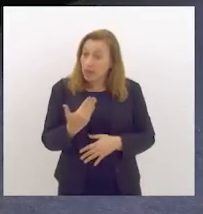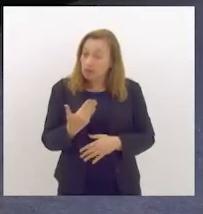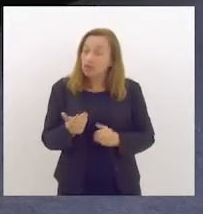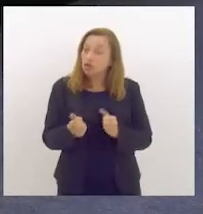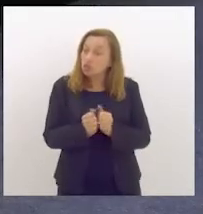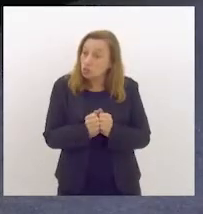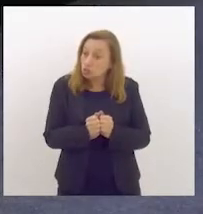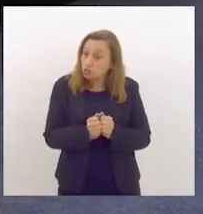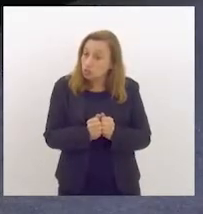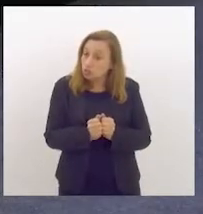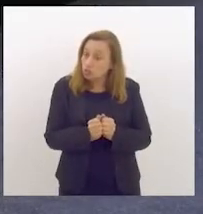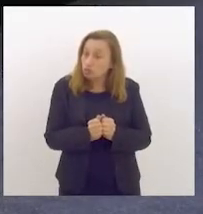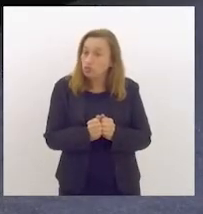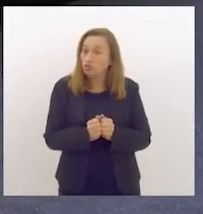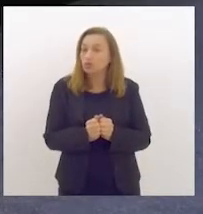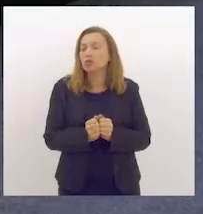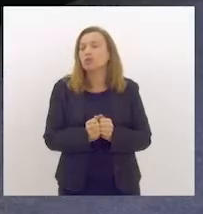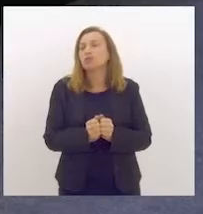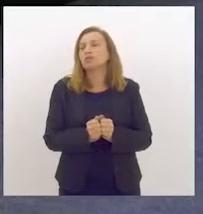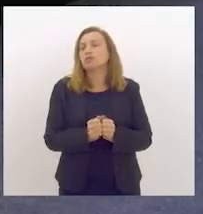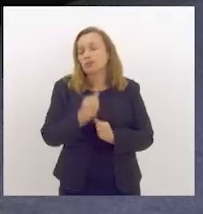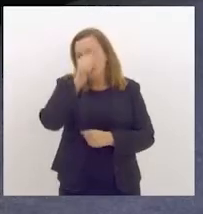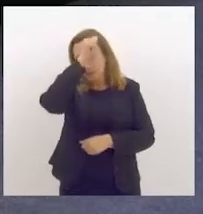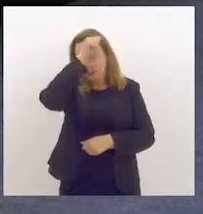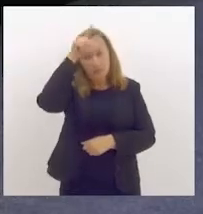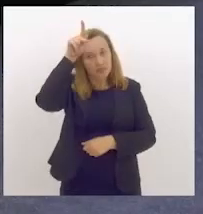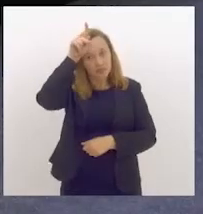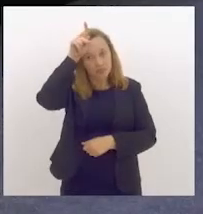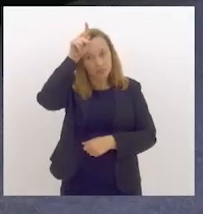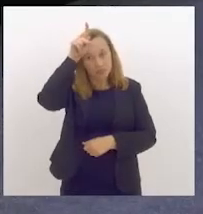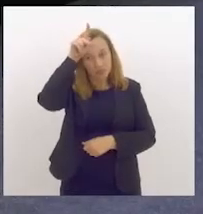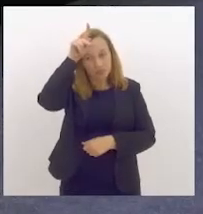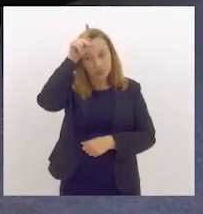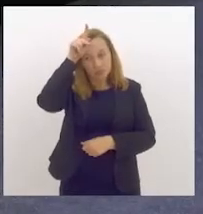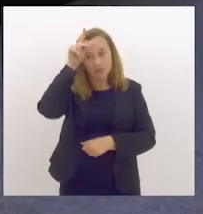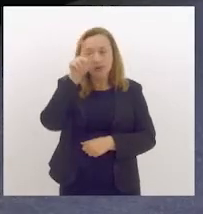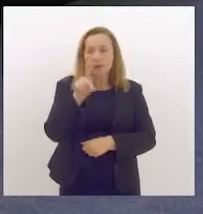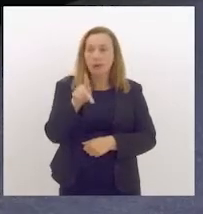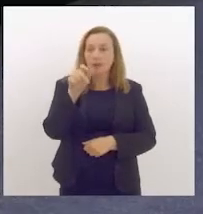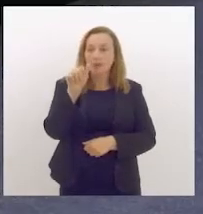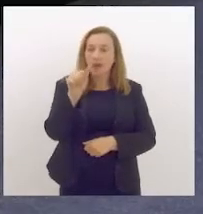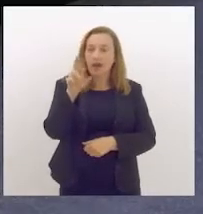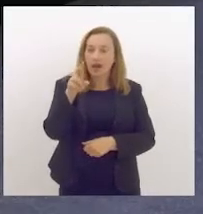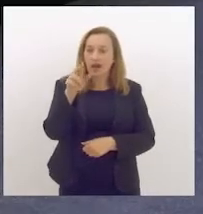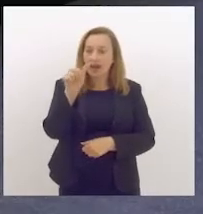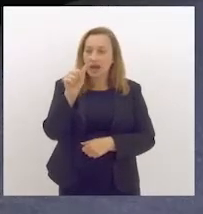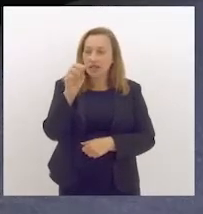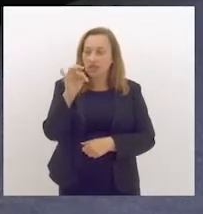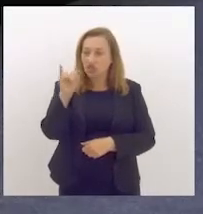junto às a Prefeitura de Paraty